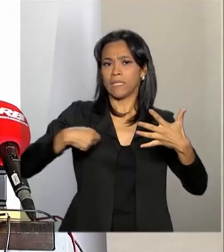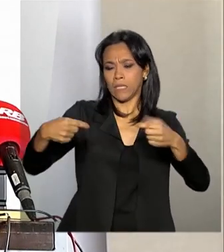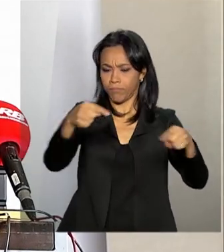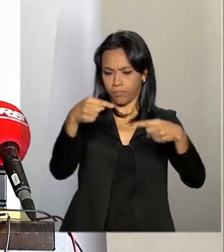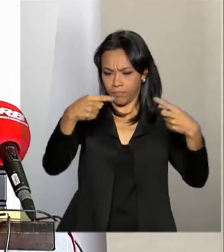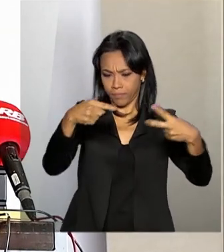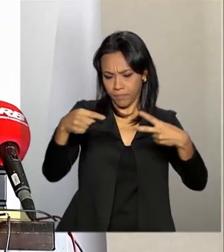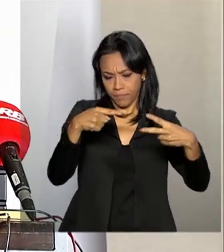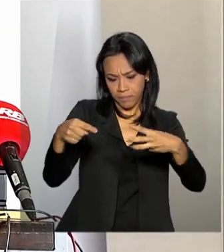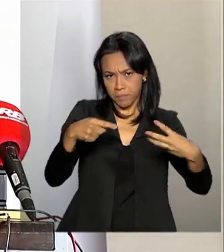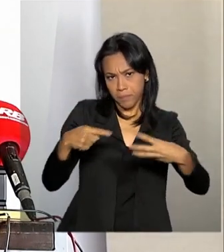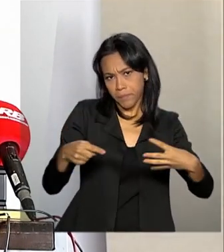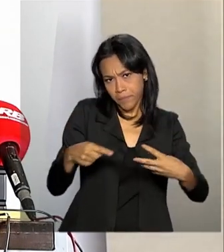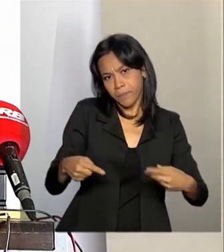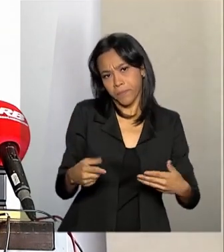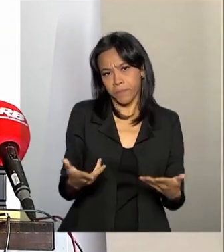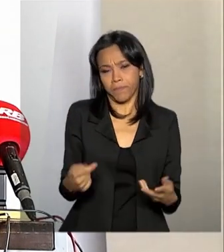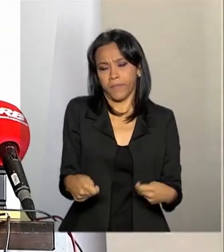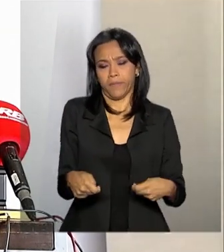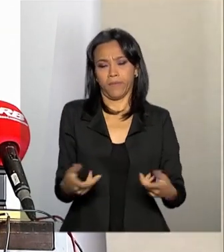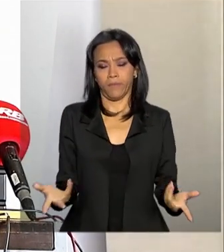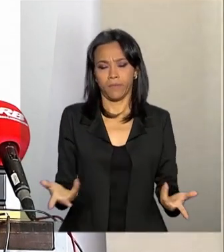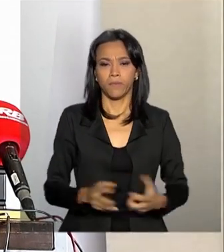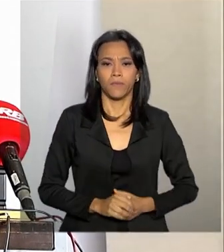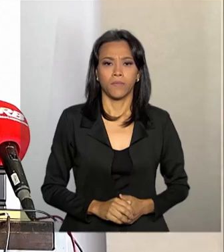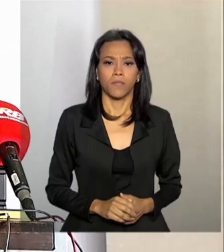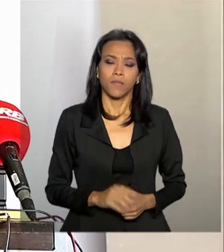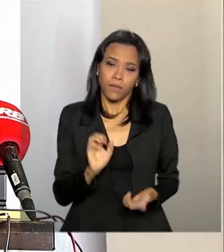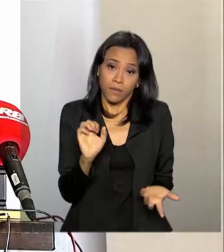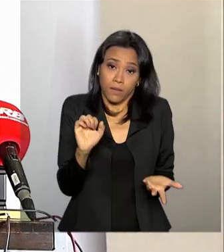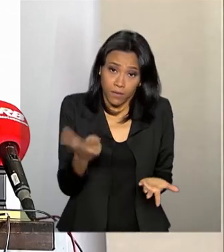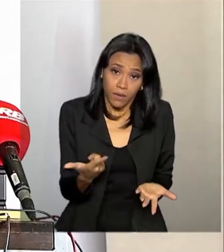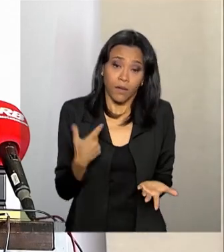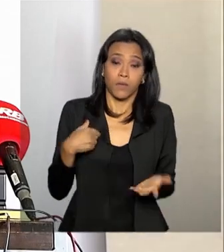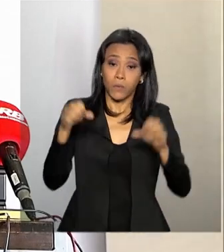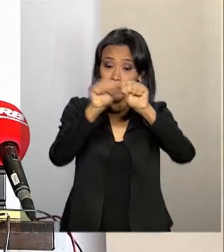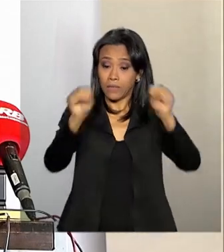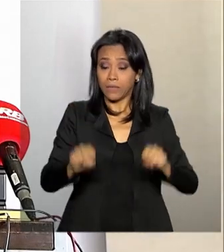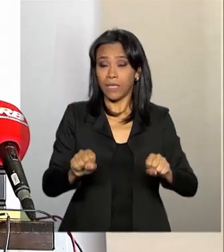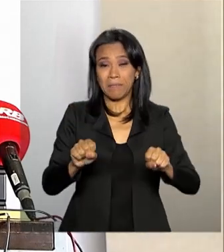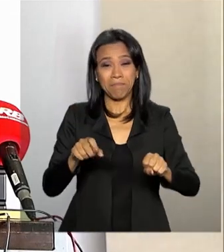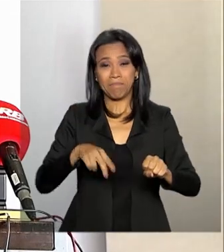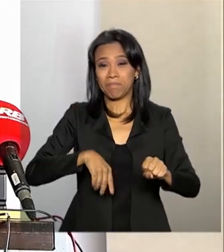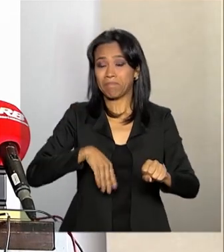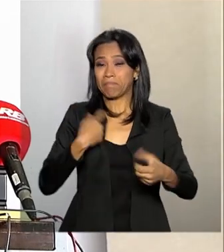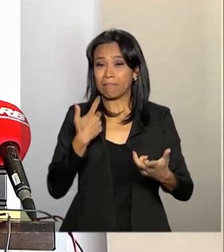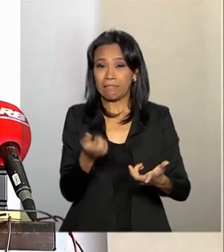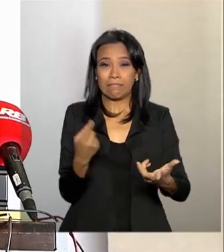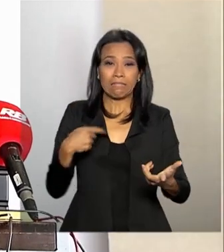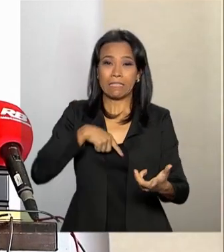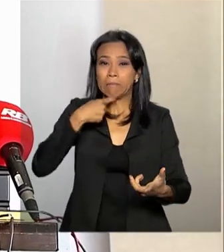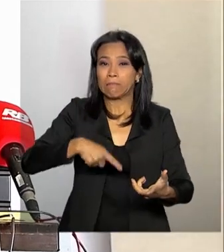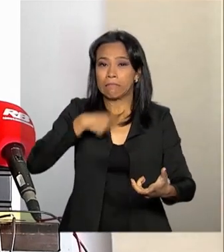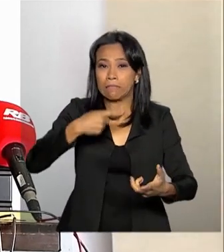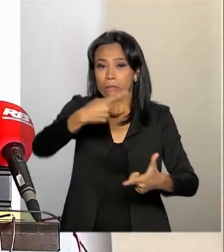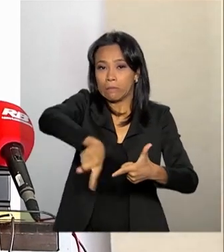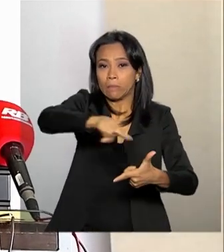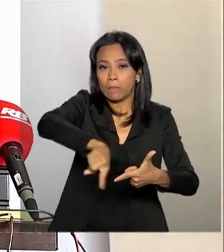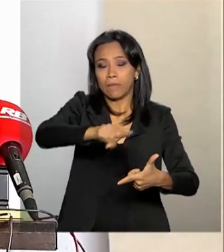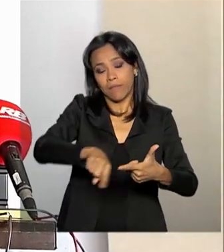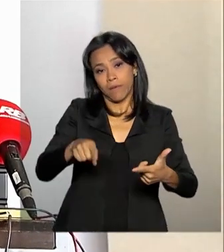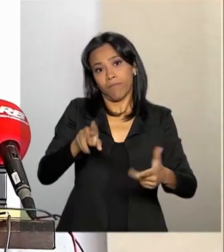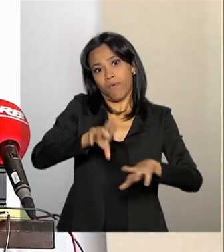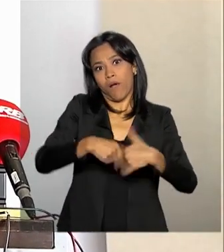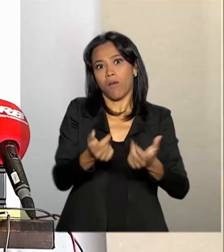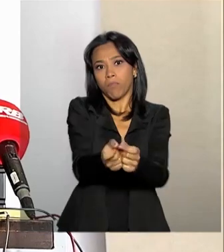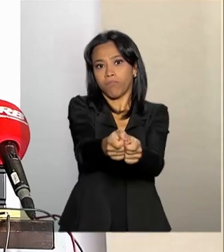e é evidente que o sistema não tem funcionado bem, considerando os índices de crimes